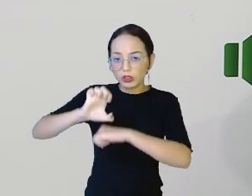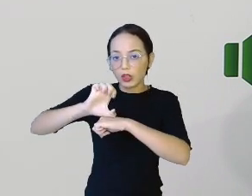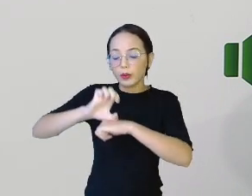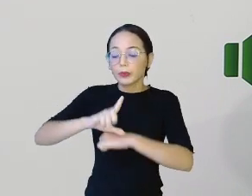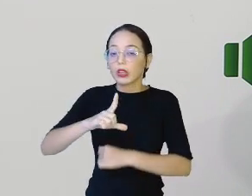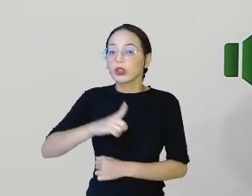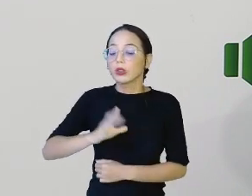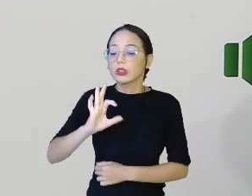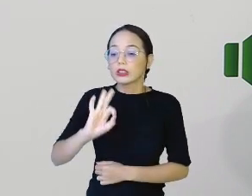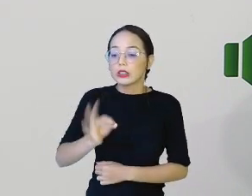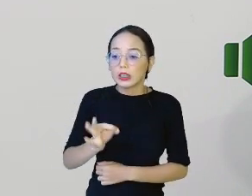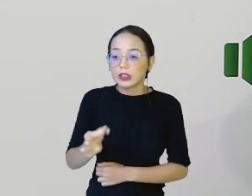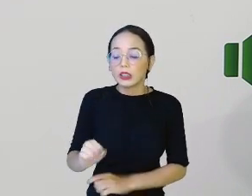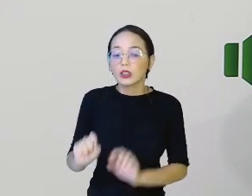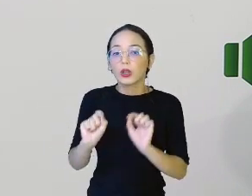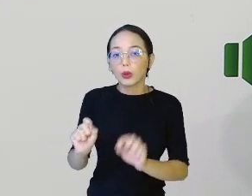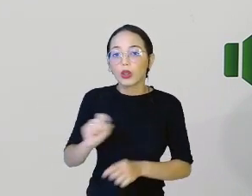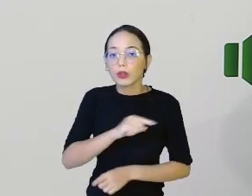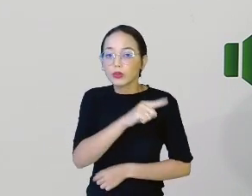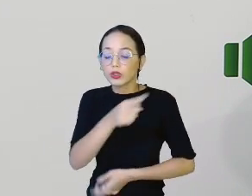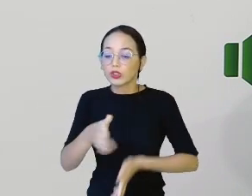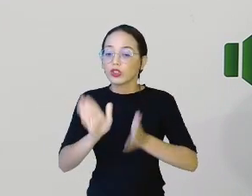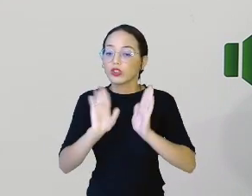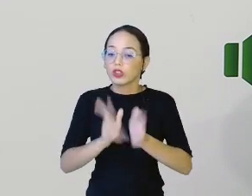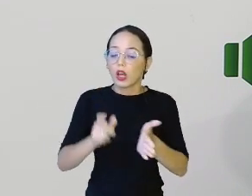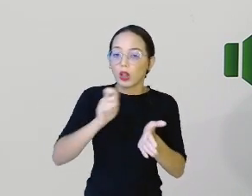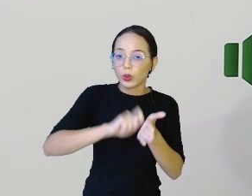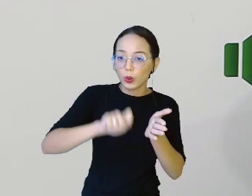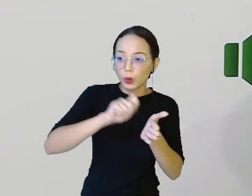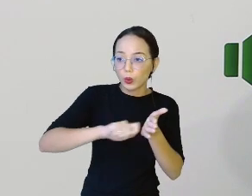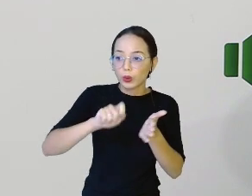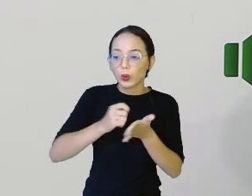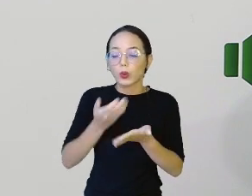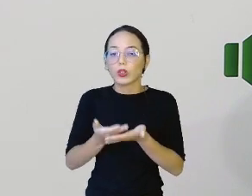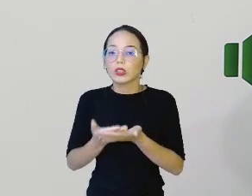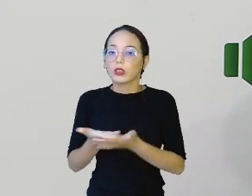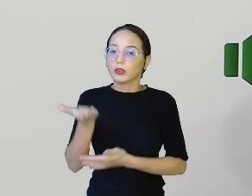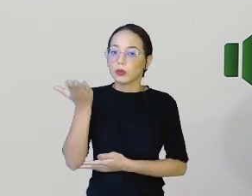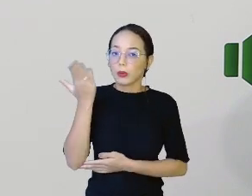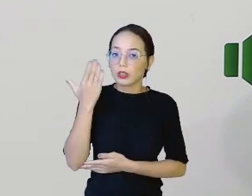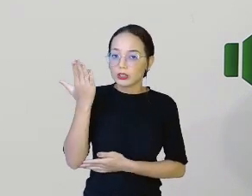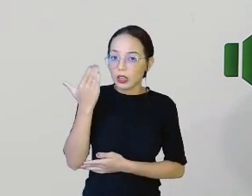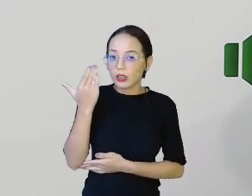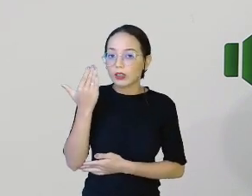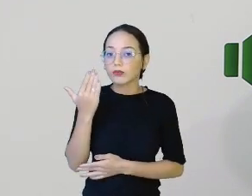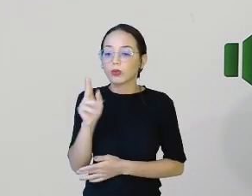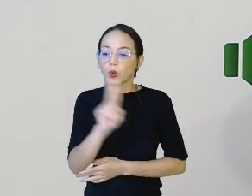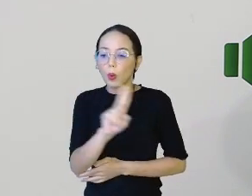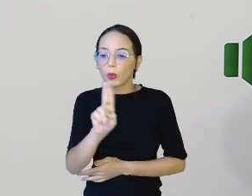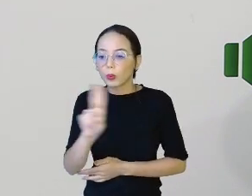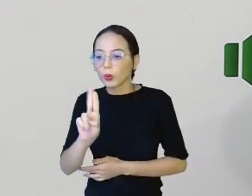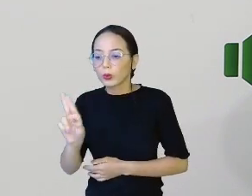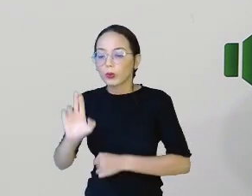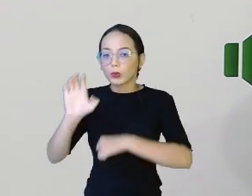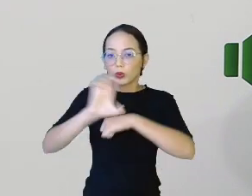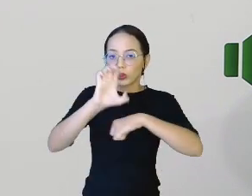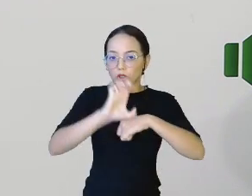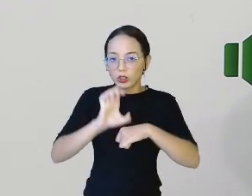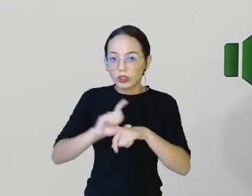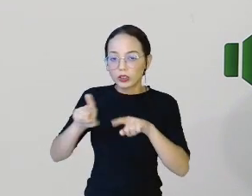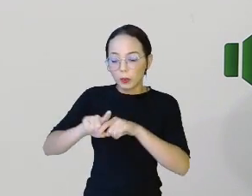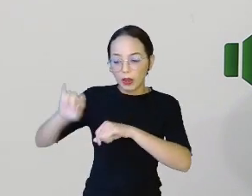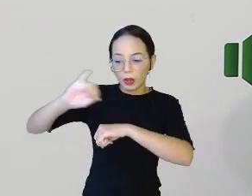tenho certeza que você já anotou no seu caderno, nas aulas anteriores, tanto o nome dos estados quanto